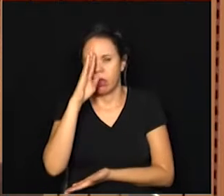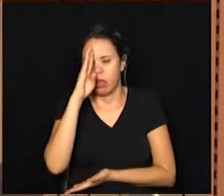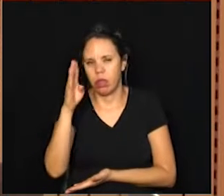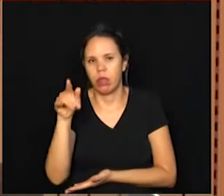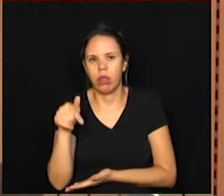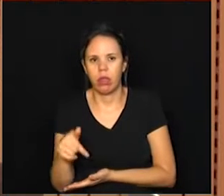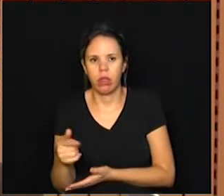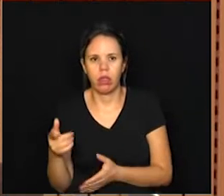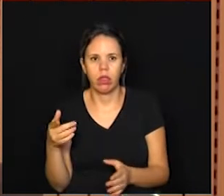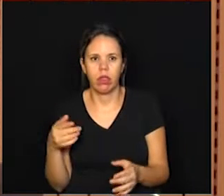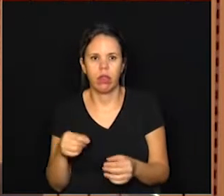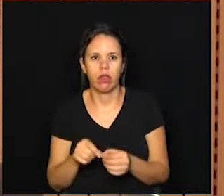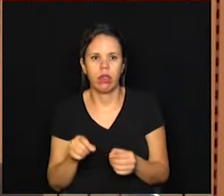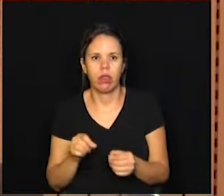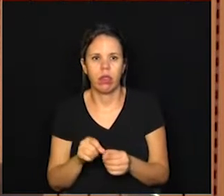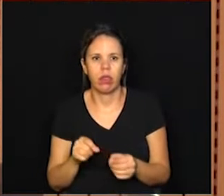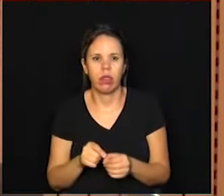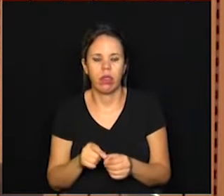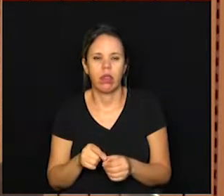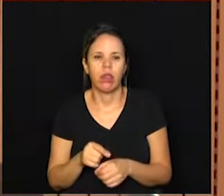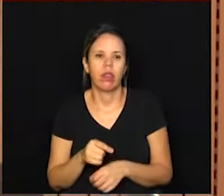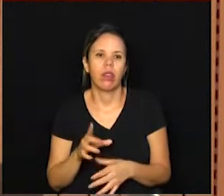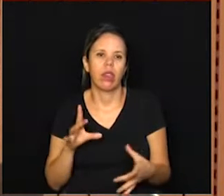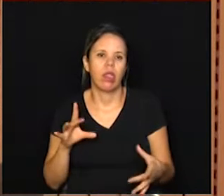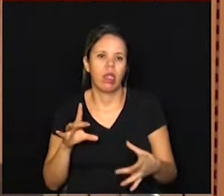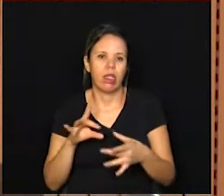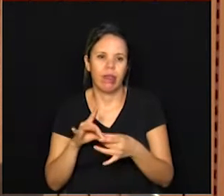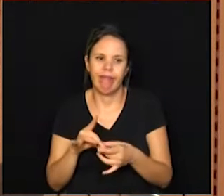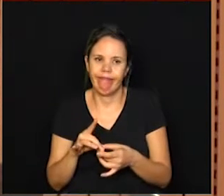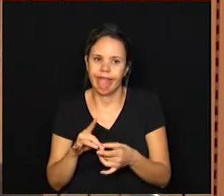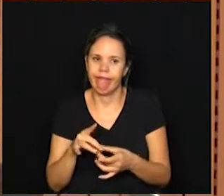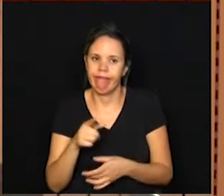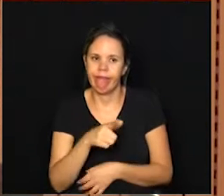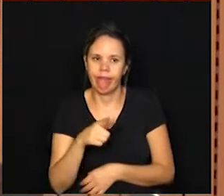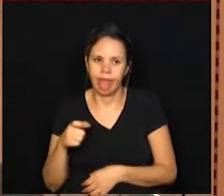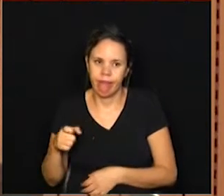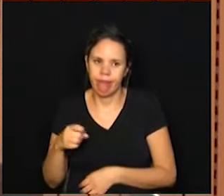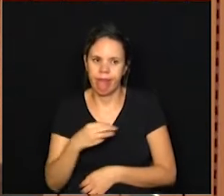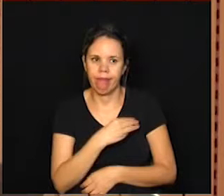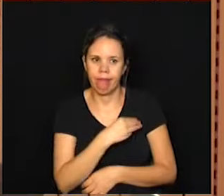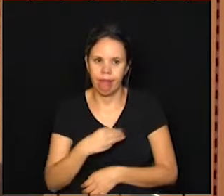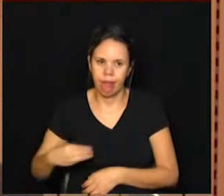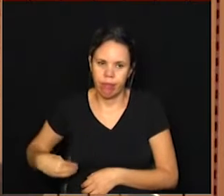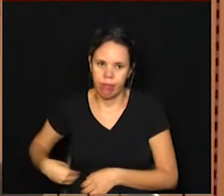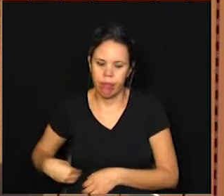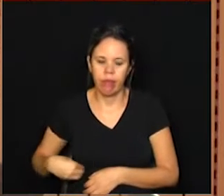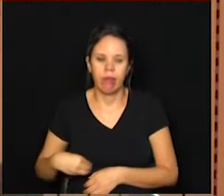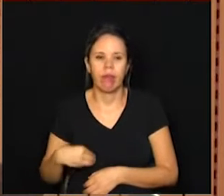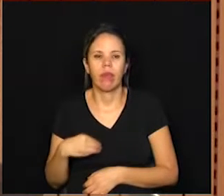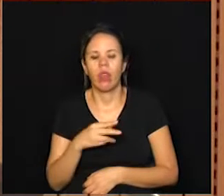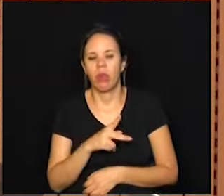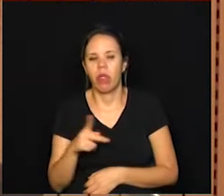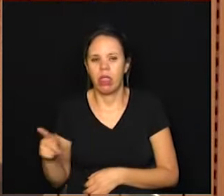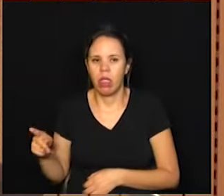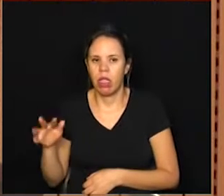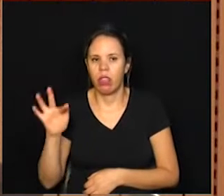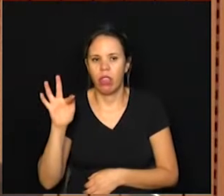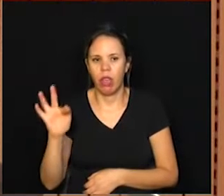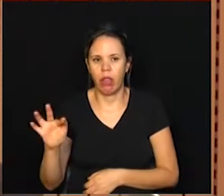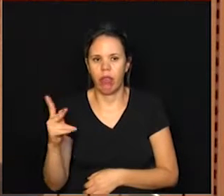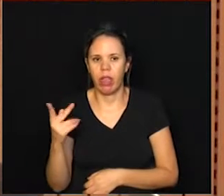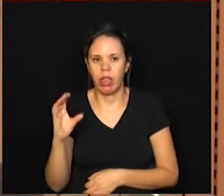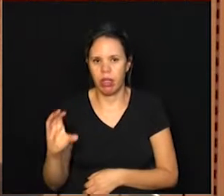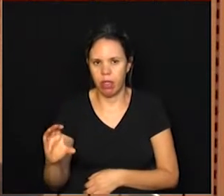colisão com um ex-ministro do governo Fernando Henrique Cardoso, chamava-se